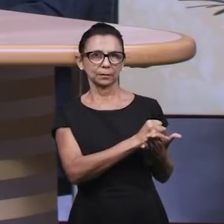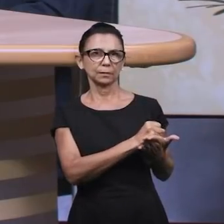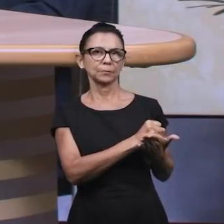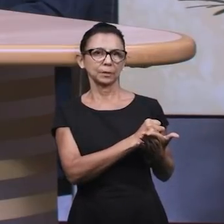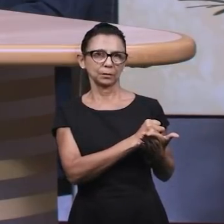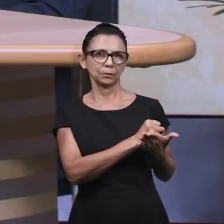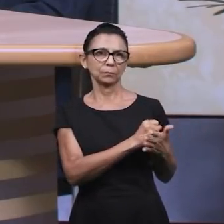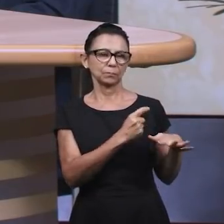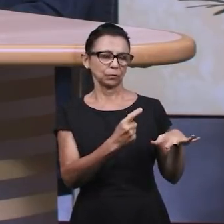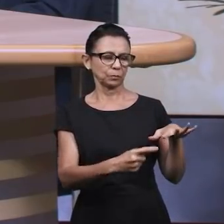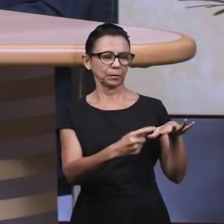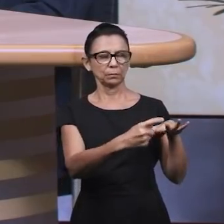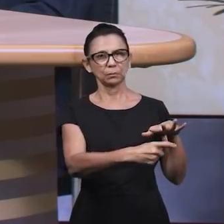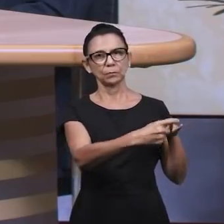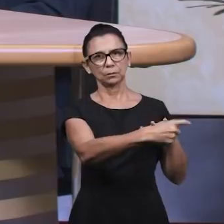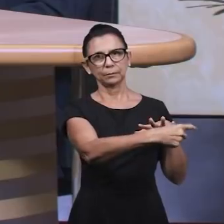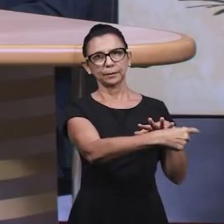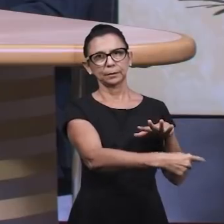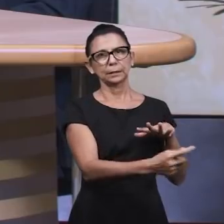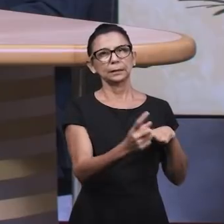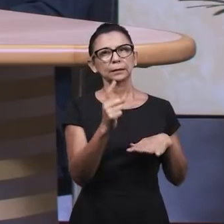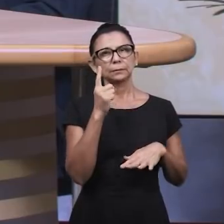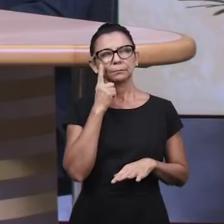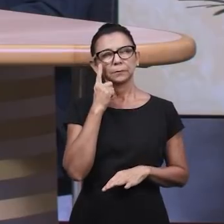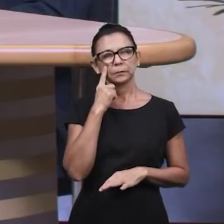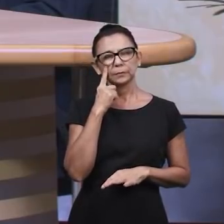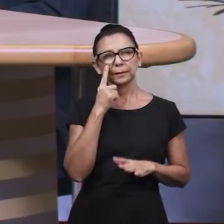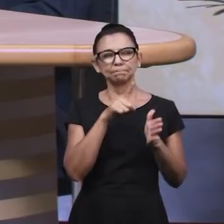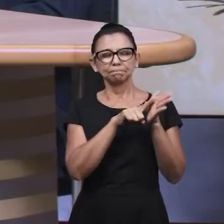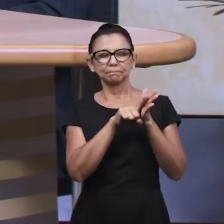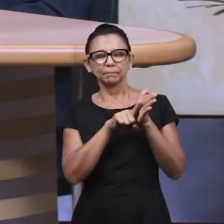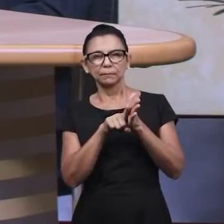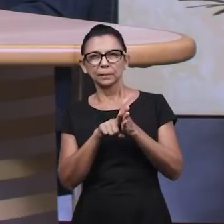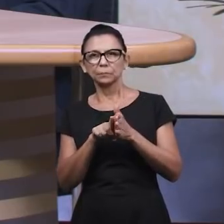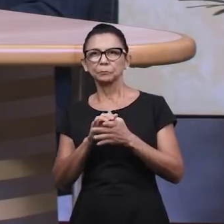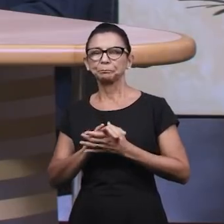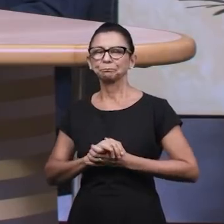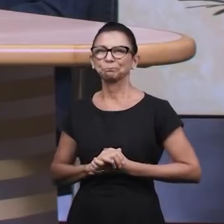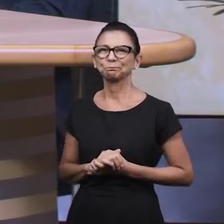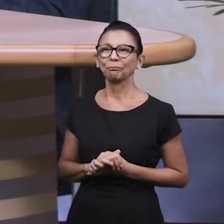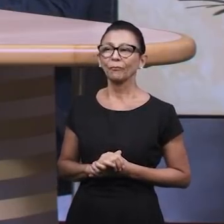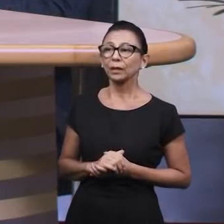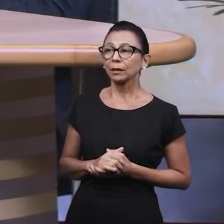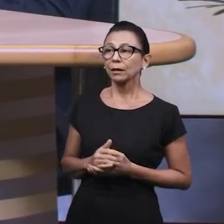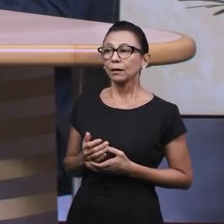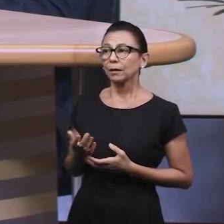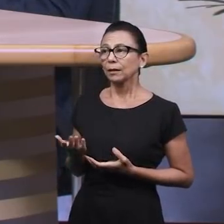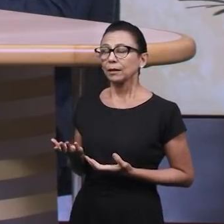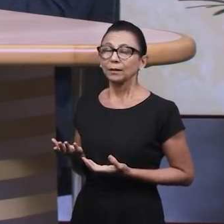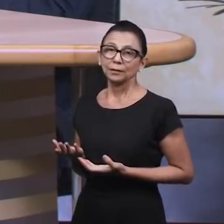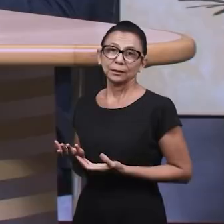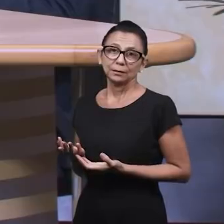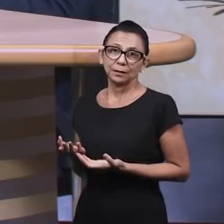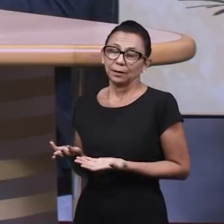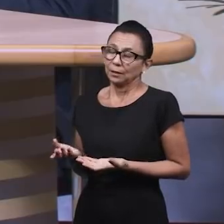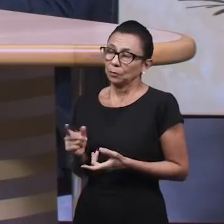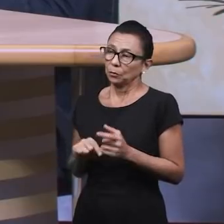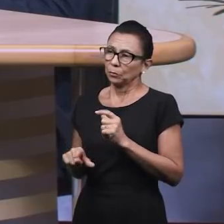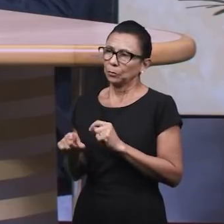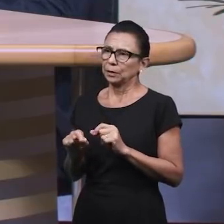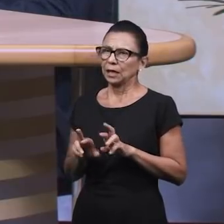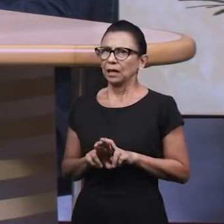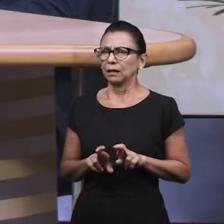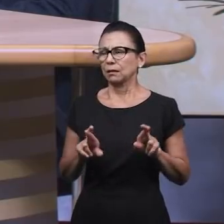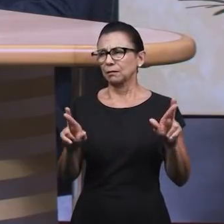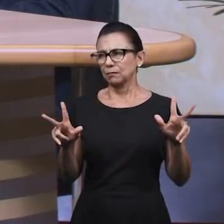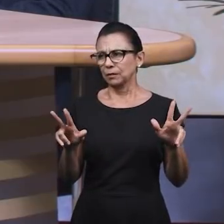identificar e a partir daí a gente examinar cada um desses tipos. É bem verdade, pastor Josias, que a diferença